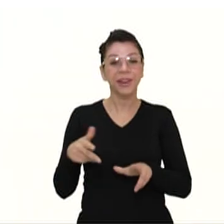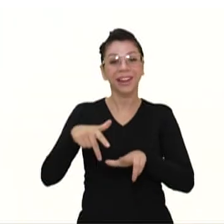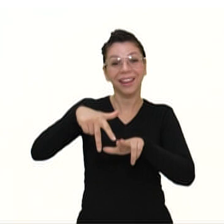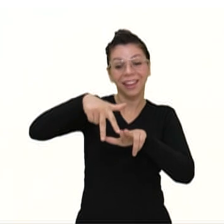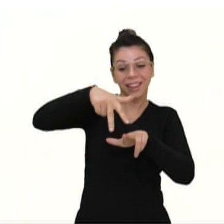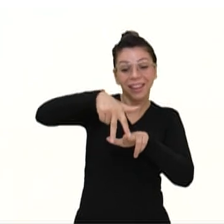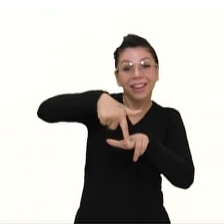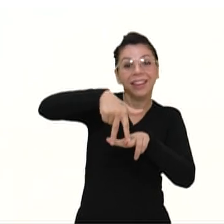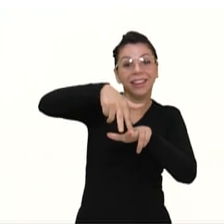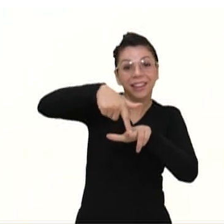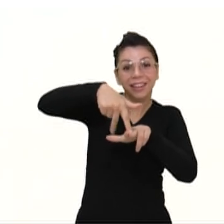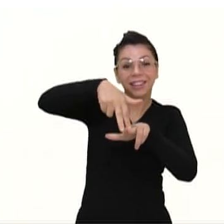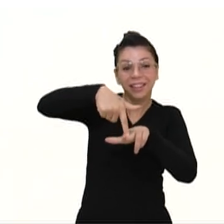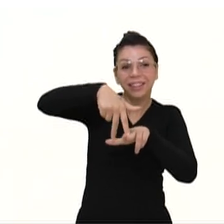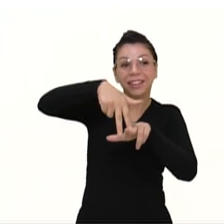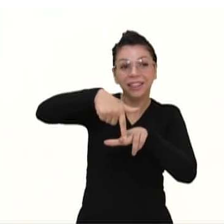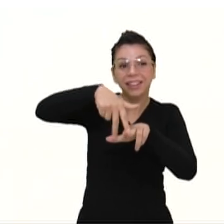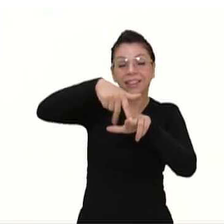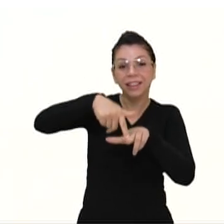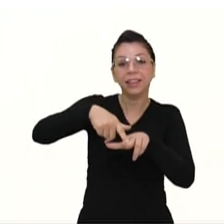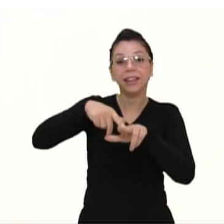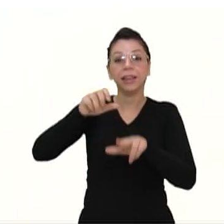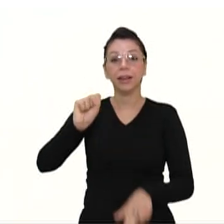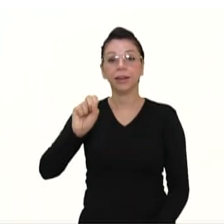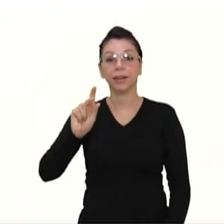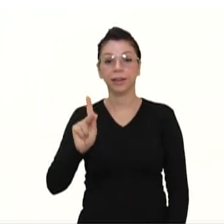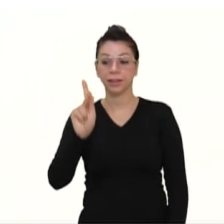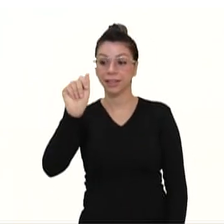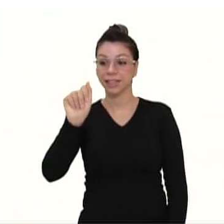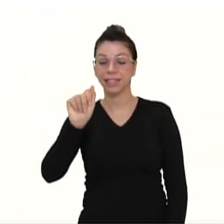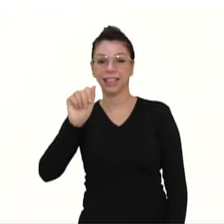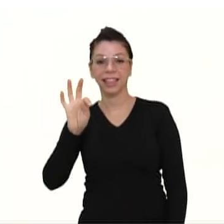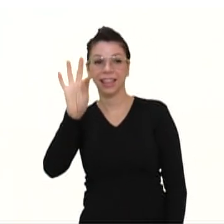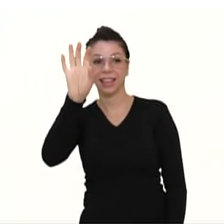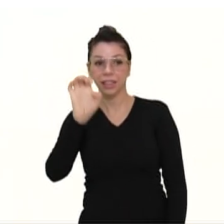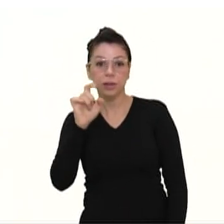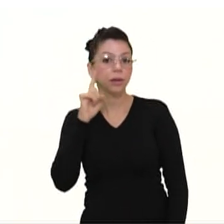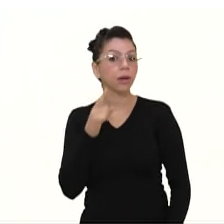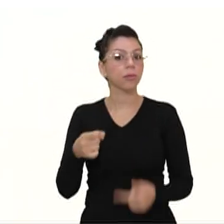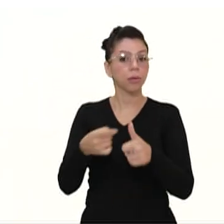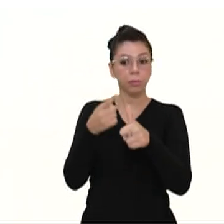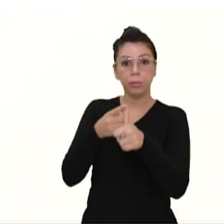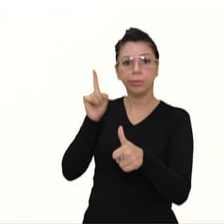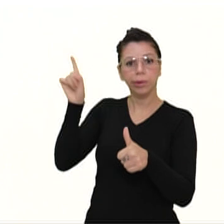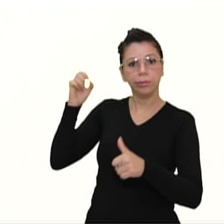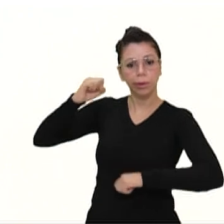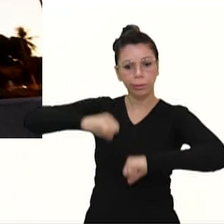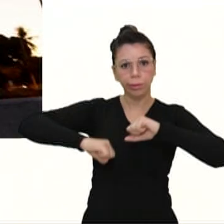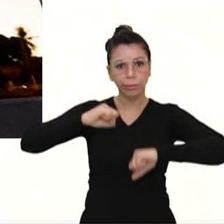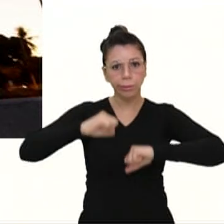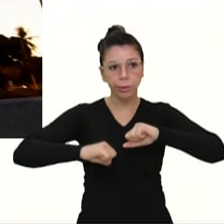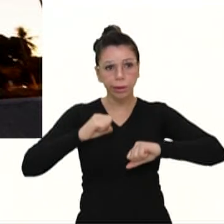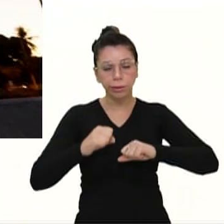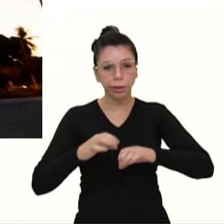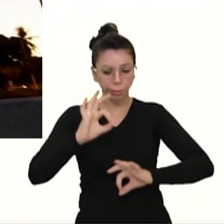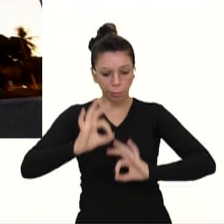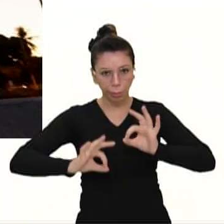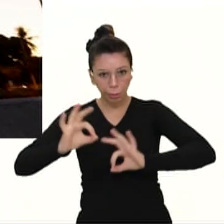também foi um tema falado. Aqui é uma foto do primeiro skate produzido por essa empresa Roller Derby.